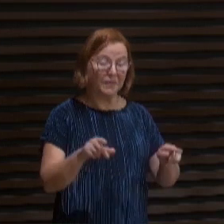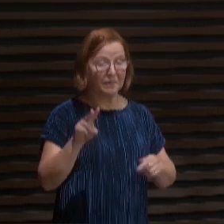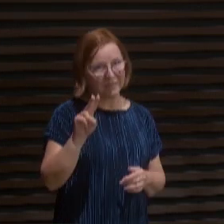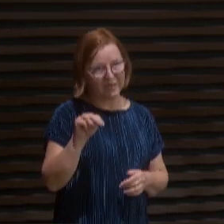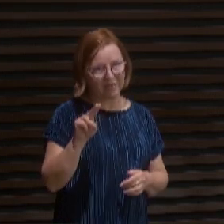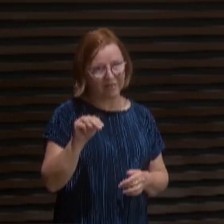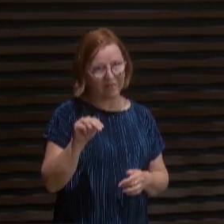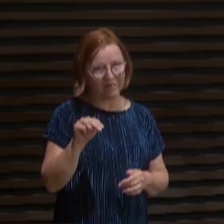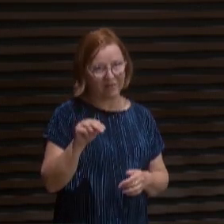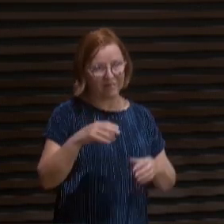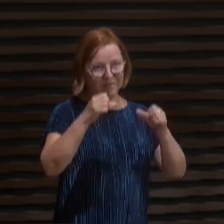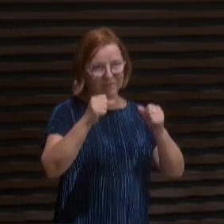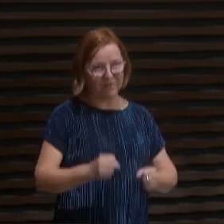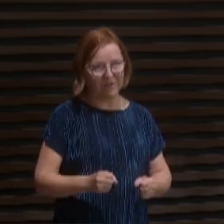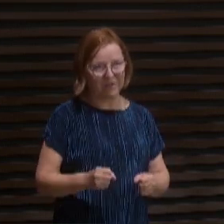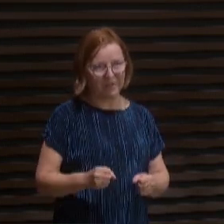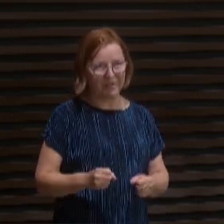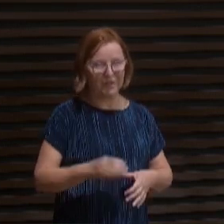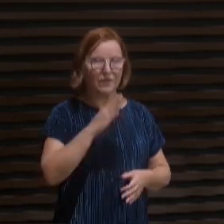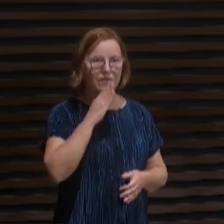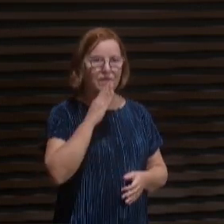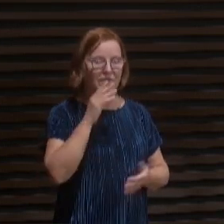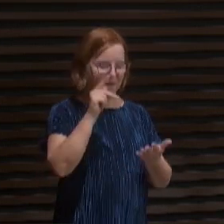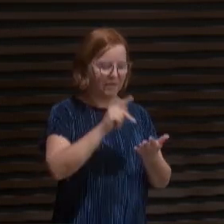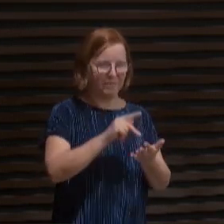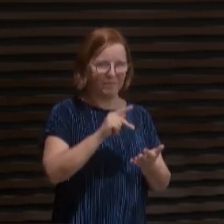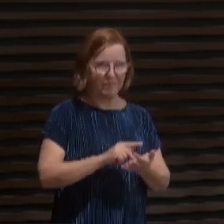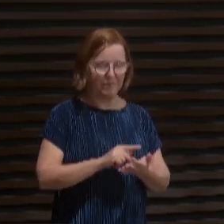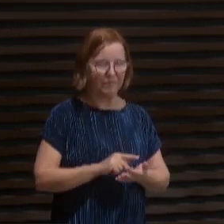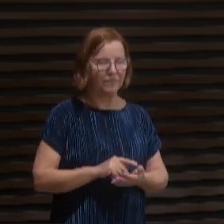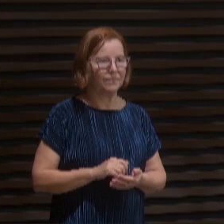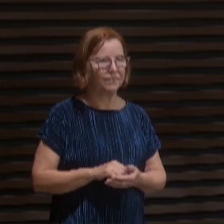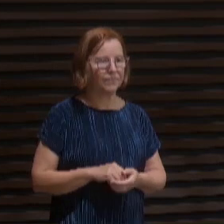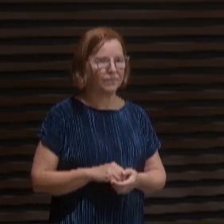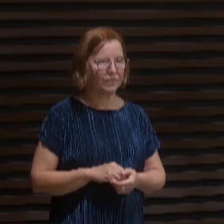jamais podem chegar ao conhecimento da verdade.